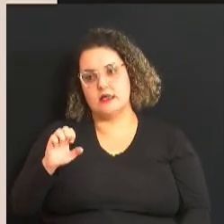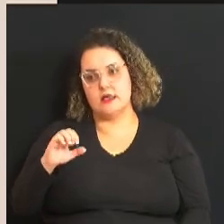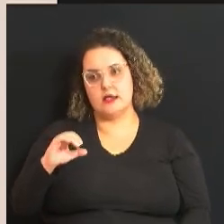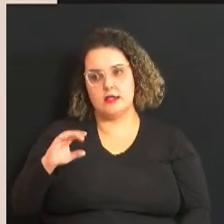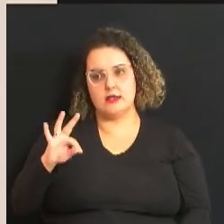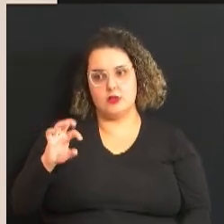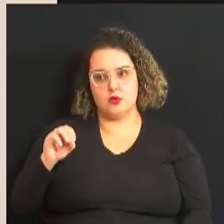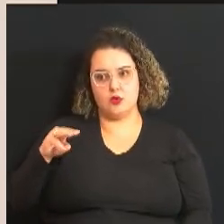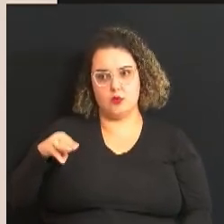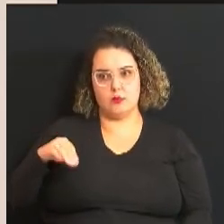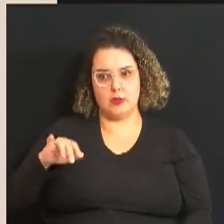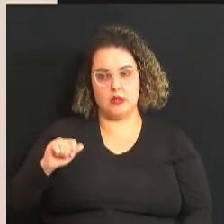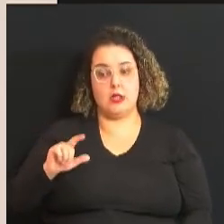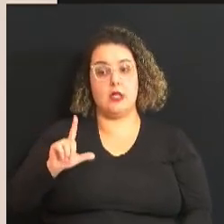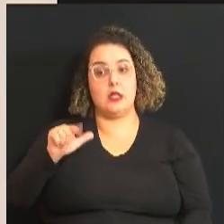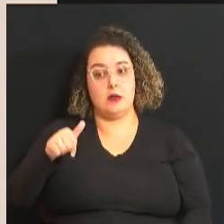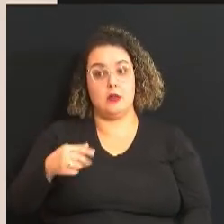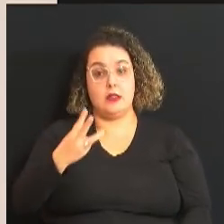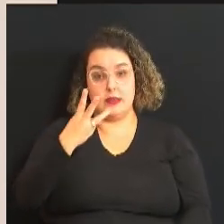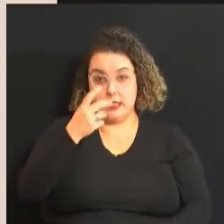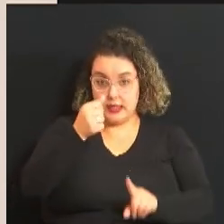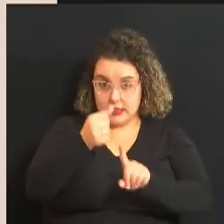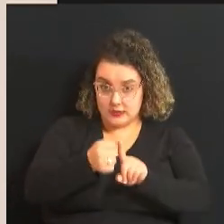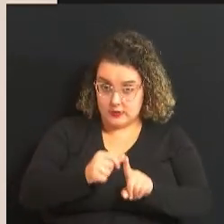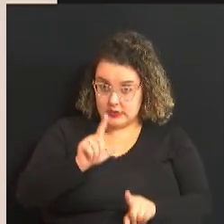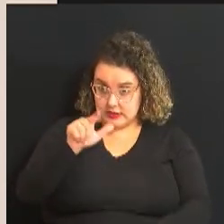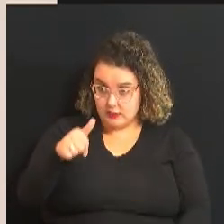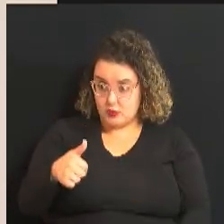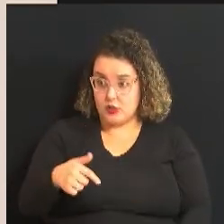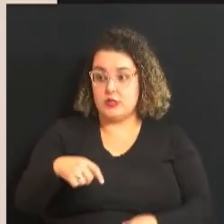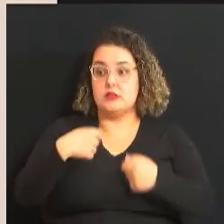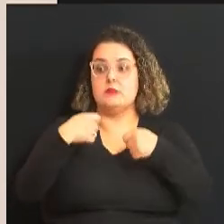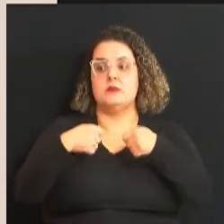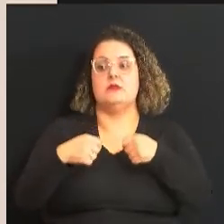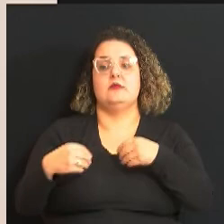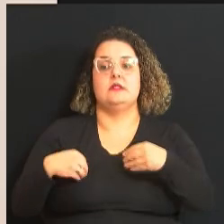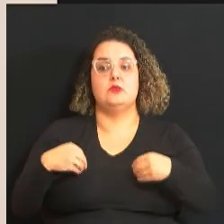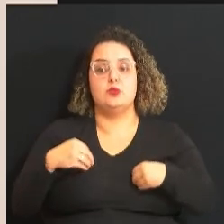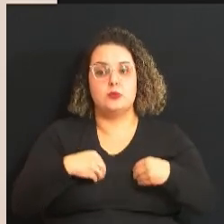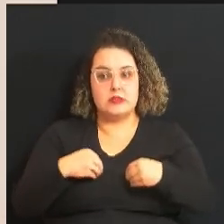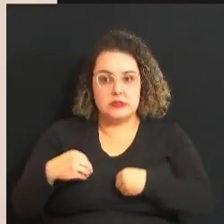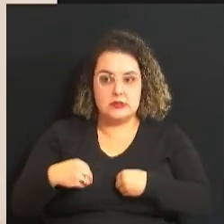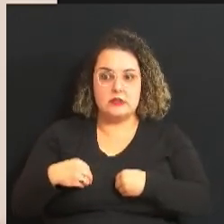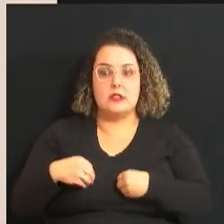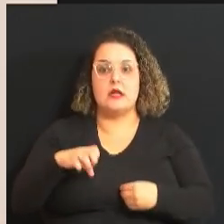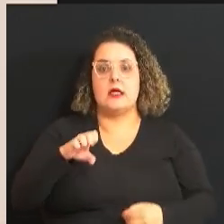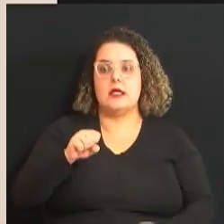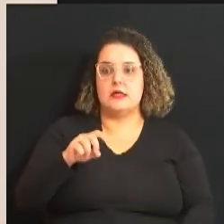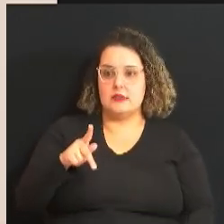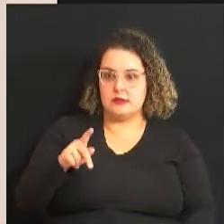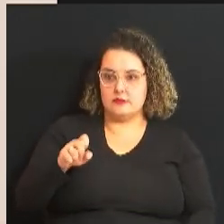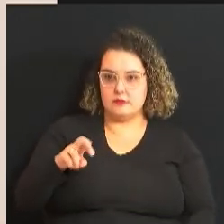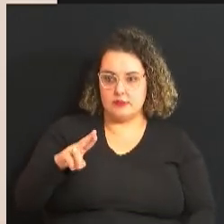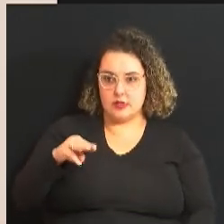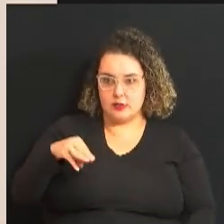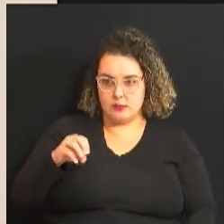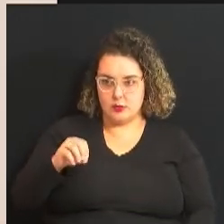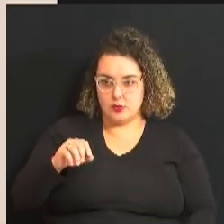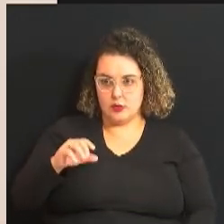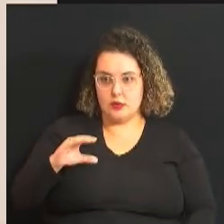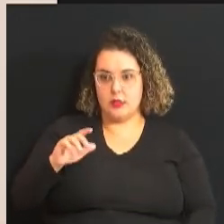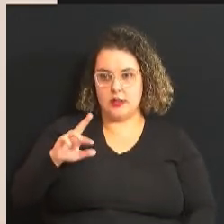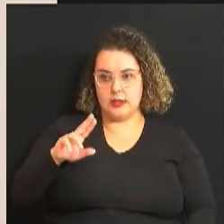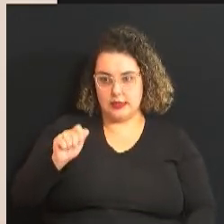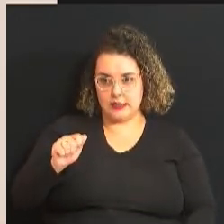depois, geralmente 3 meses depois, ele precisa fazer um exame, que é um espermograma, não é um exame de sangue, é um exame do